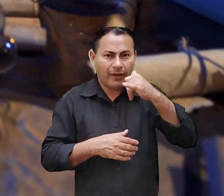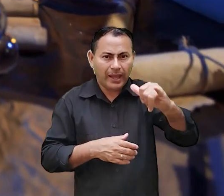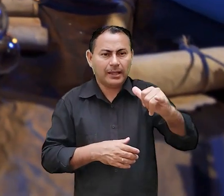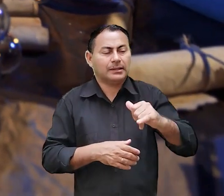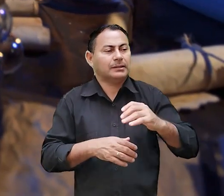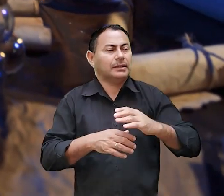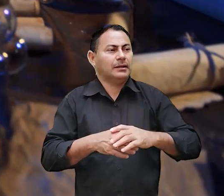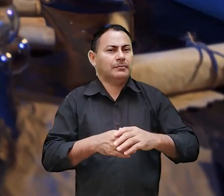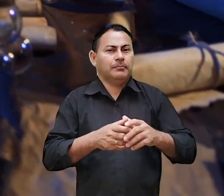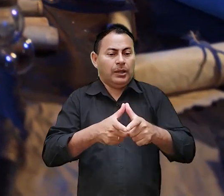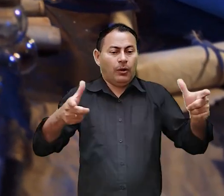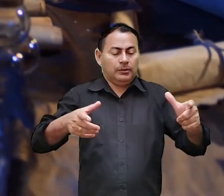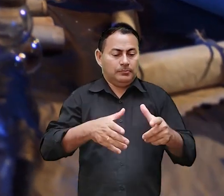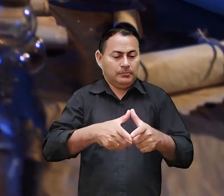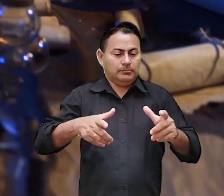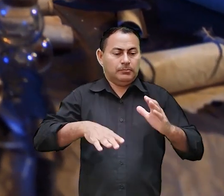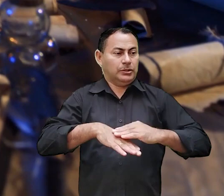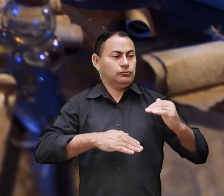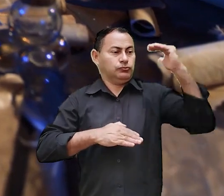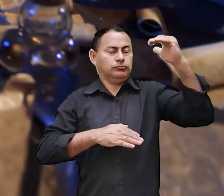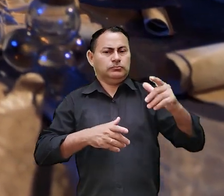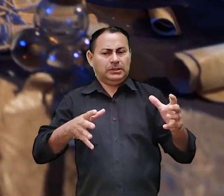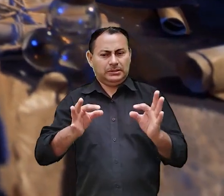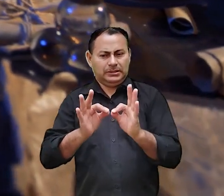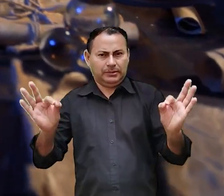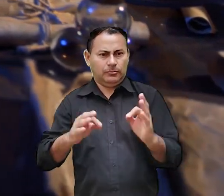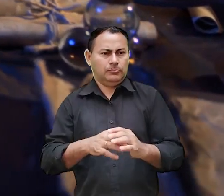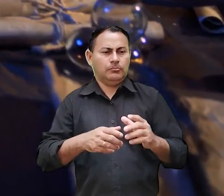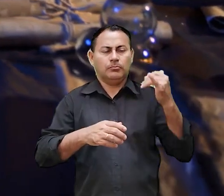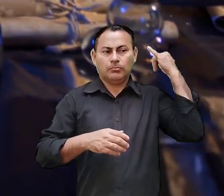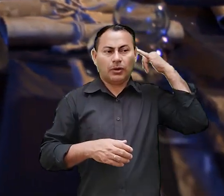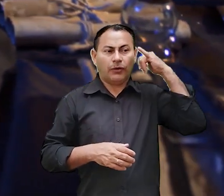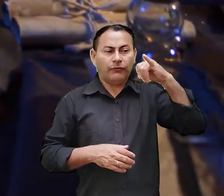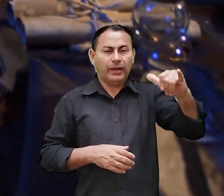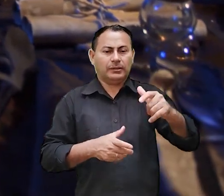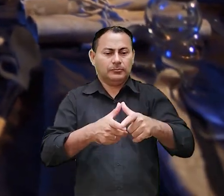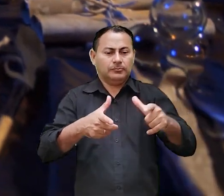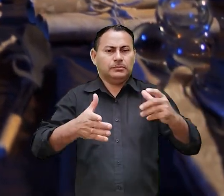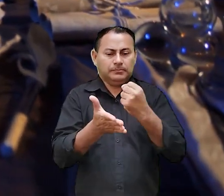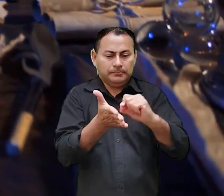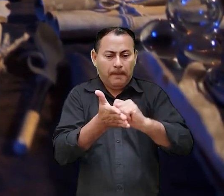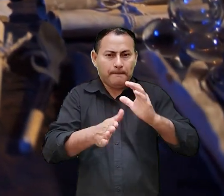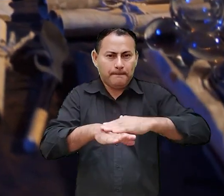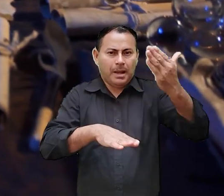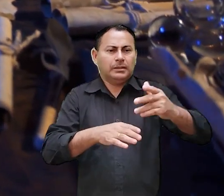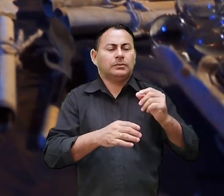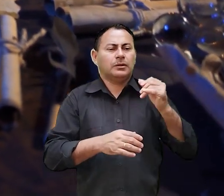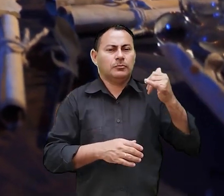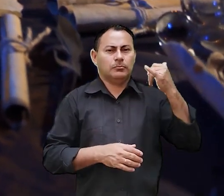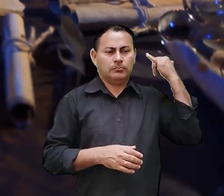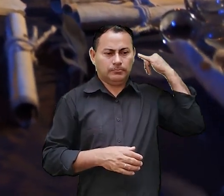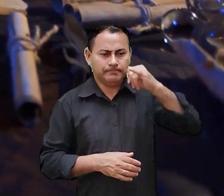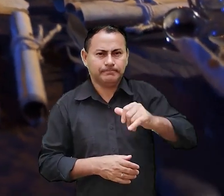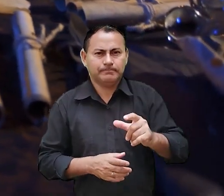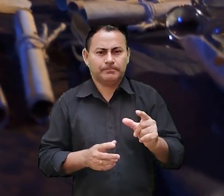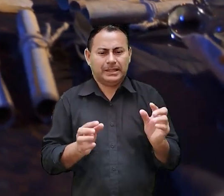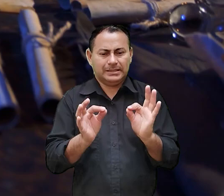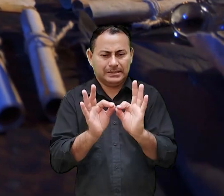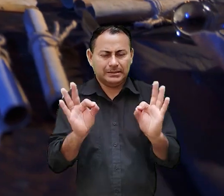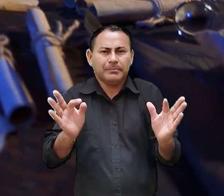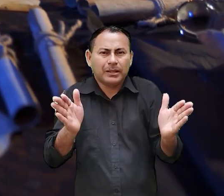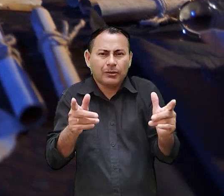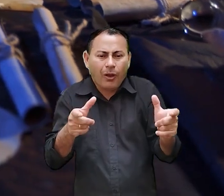superiores aos menores mas que os profetas maiores escreveram mais que os profetas